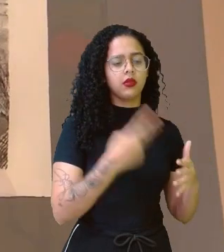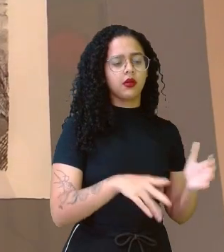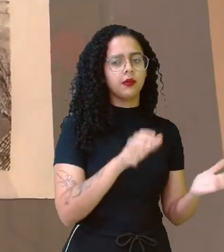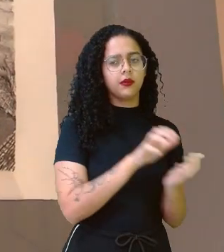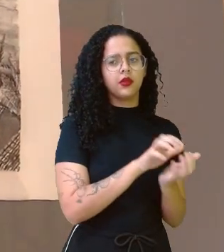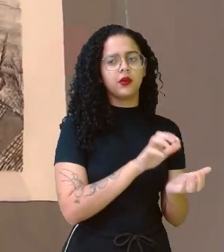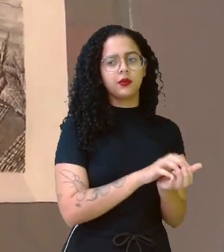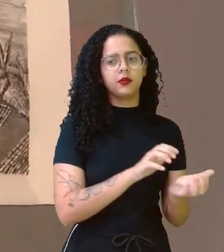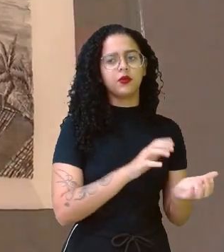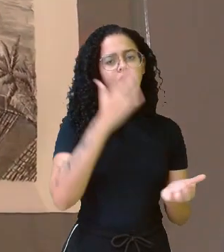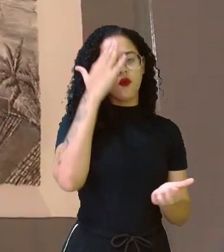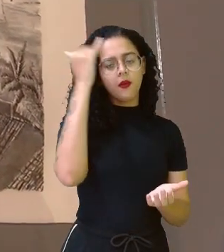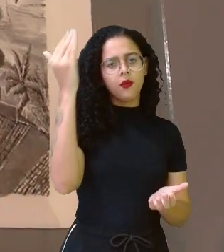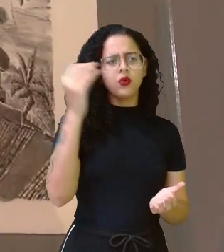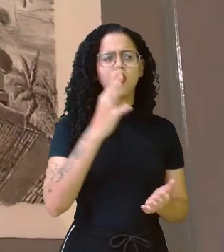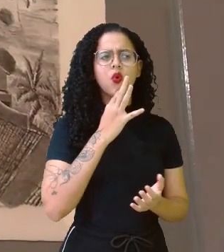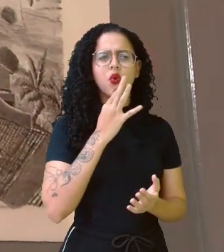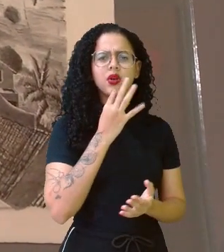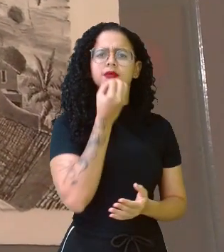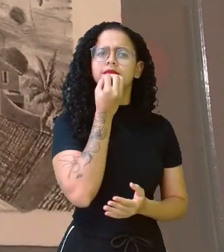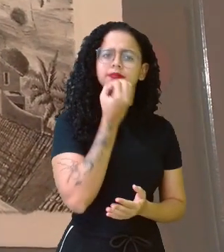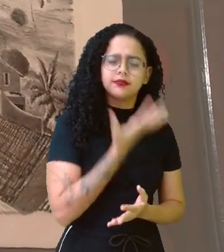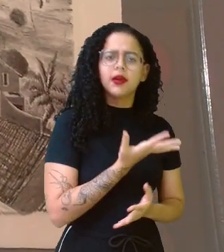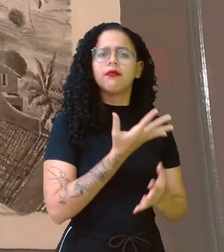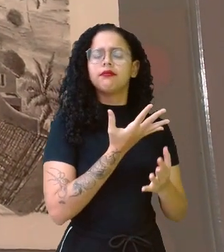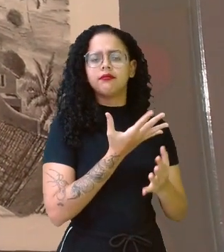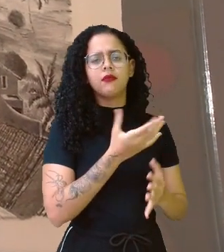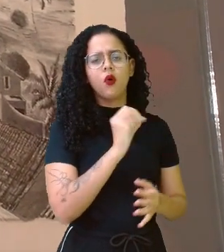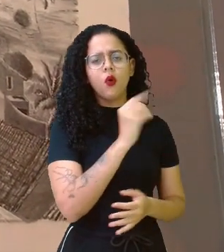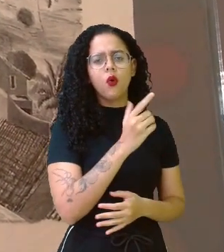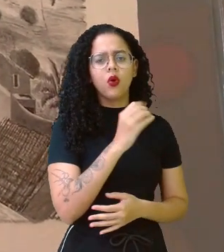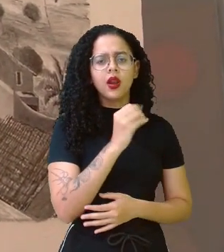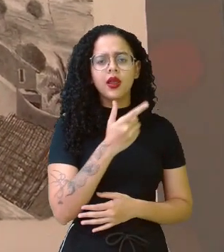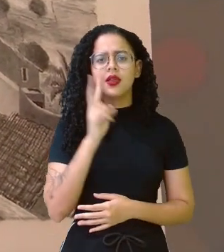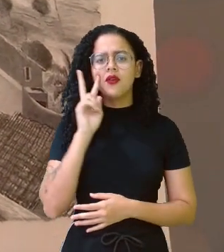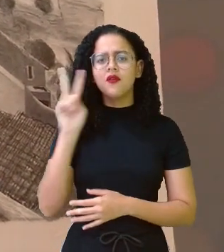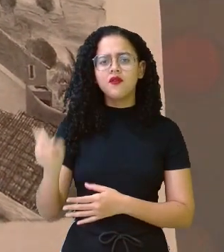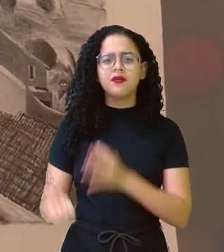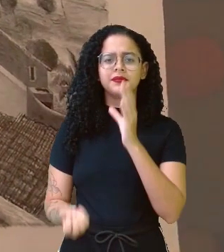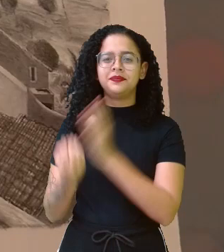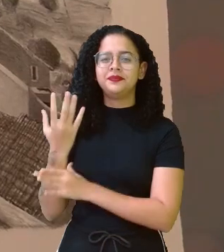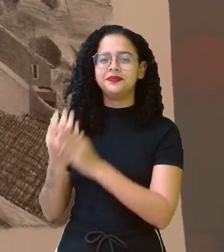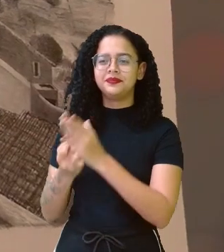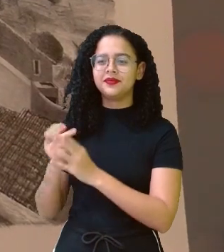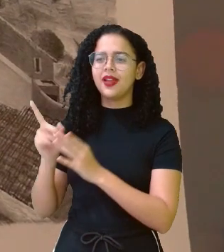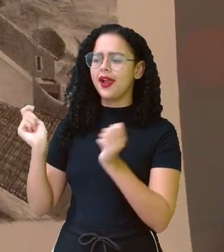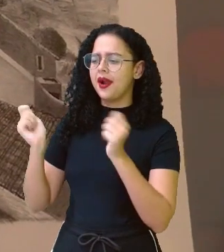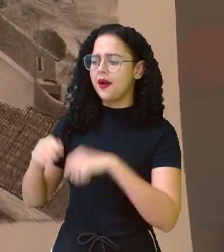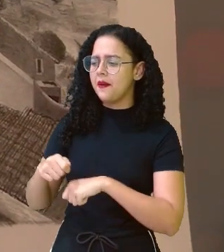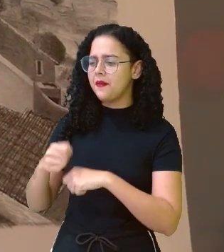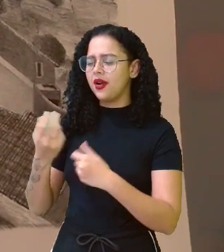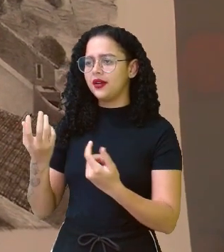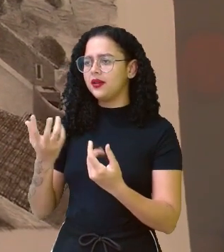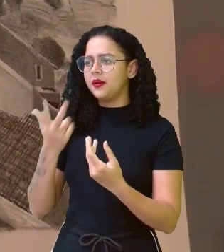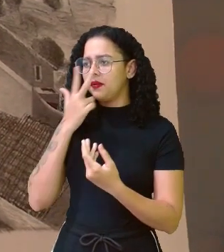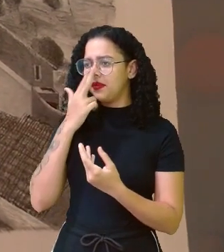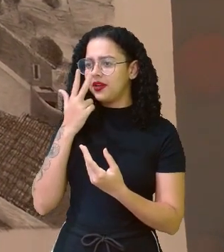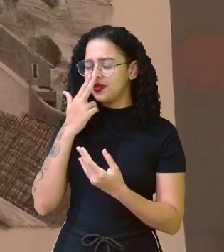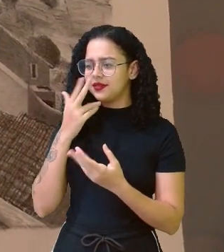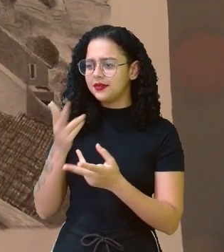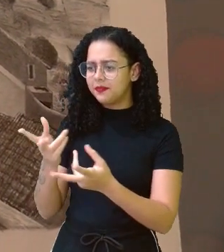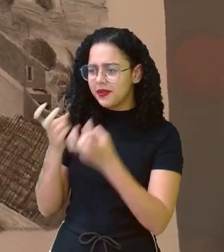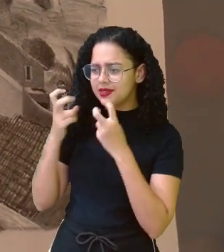Né? Quem conhece bem Olinda, que vê essas reproduções, é capaz de identificar até a rua que ele